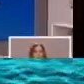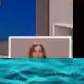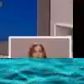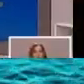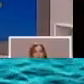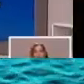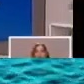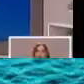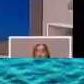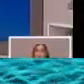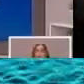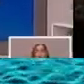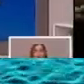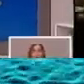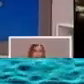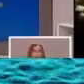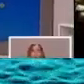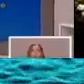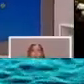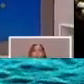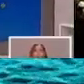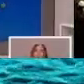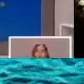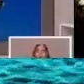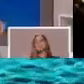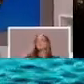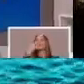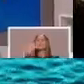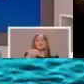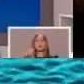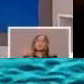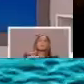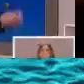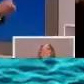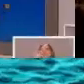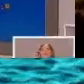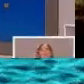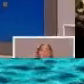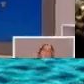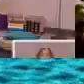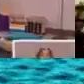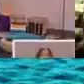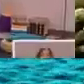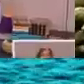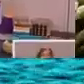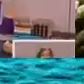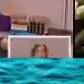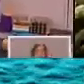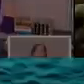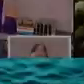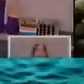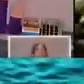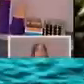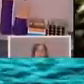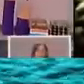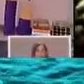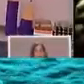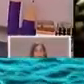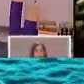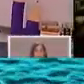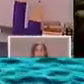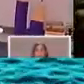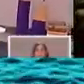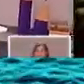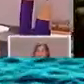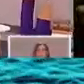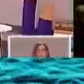Para não serem só para alguns, serem para todos. Não pode haver cidadãos do mundo de primeira, segunda, terceira e quarta. Primeira, segunda, terceira e quarta. Terceira lição. E nós vivemos na